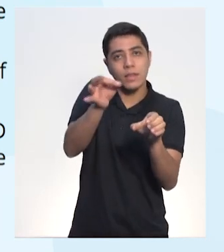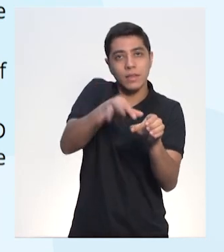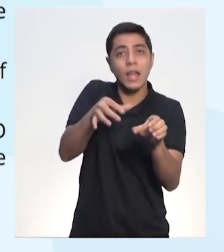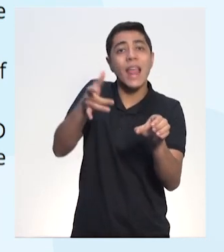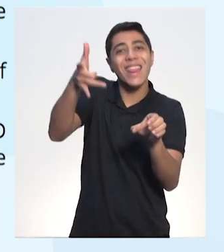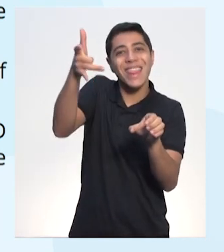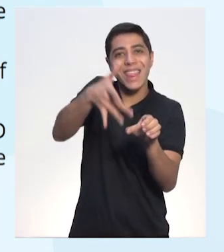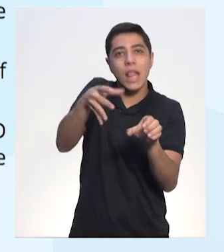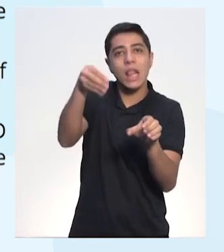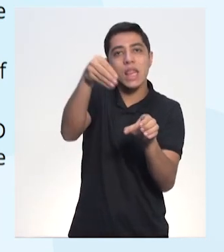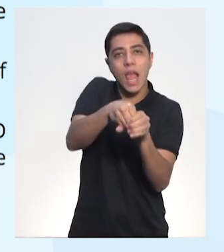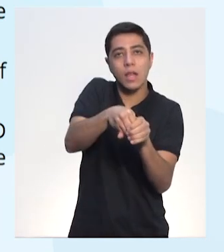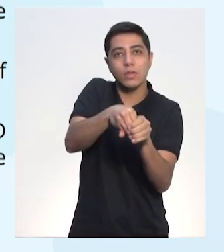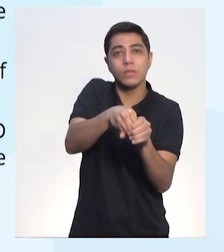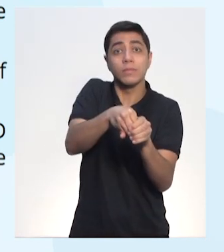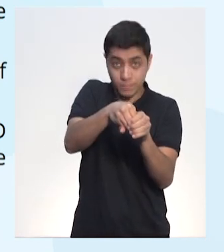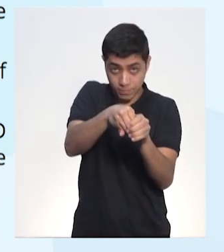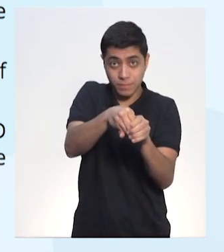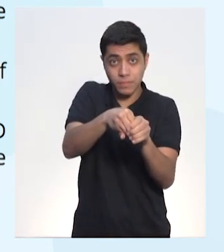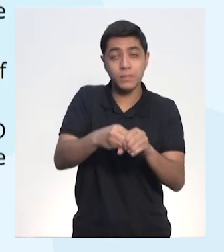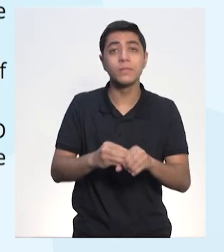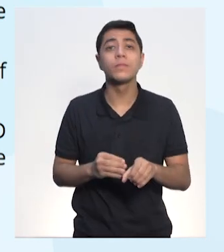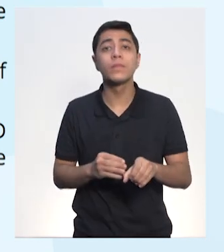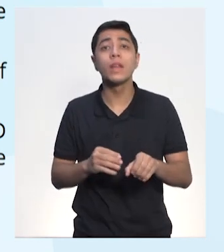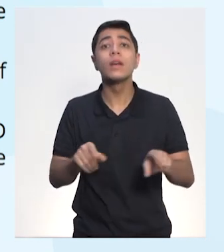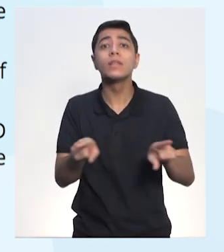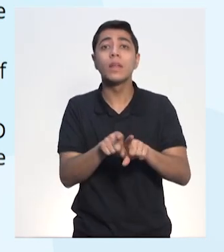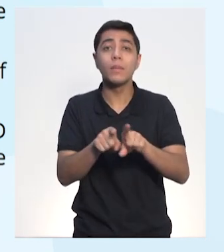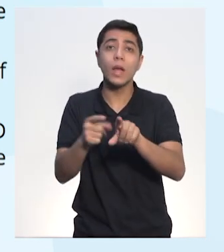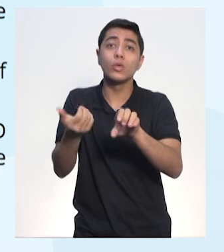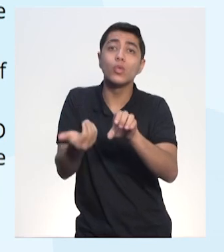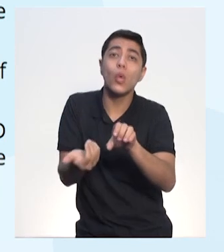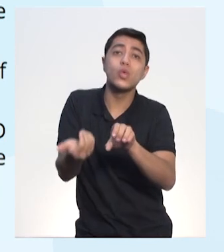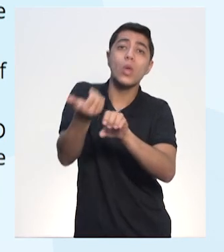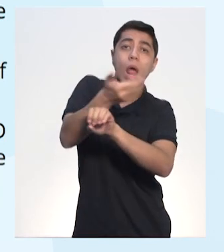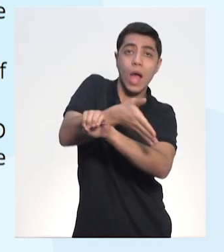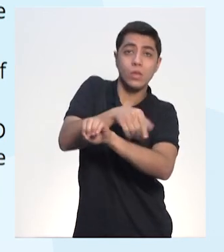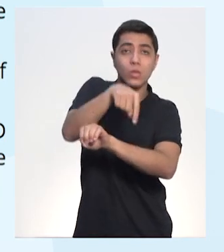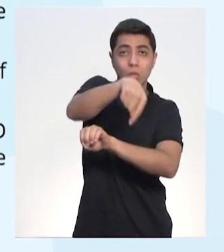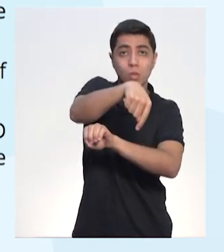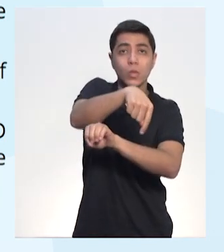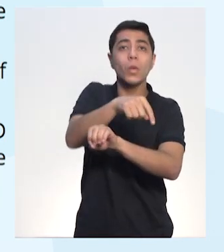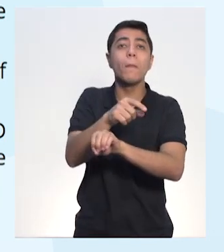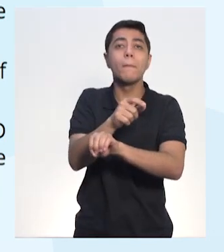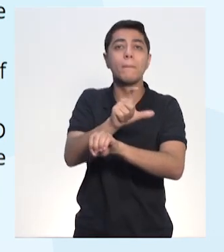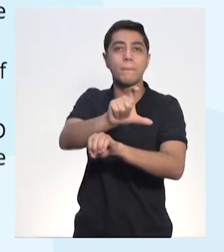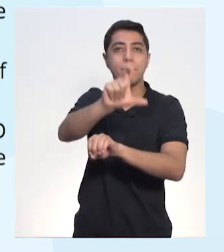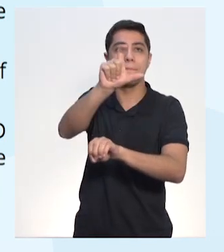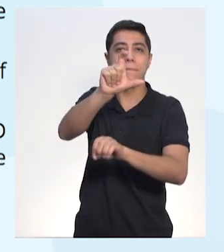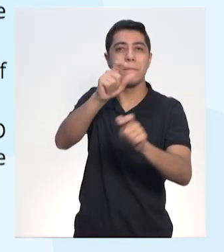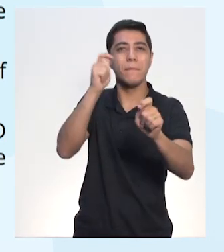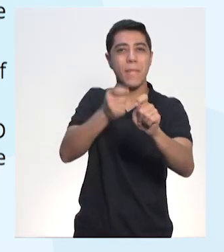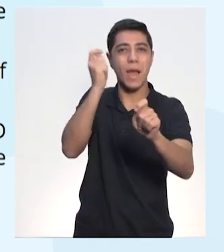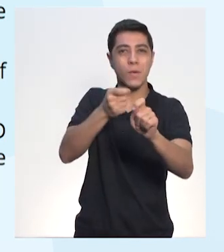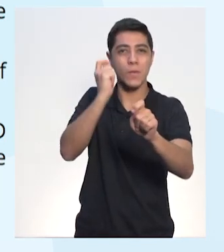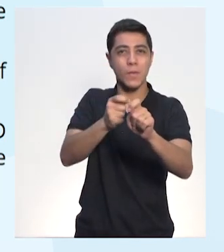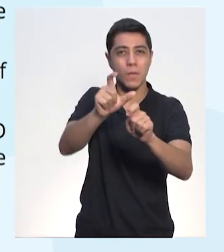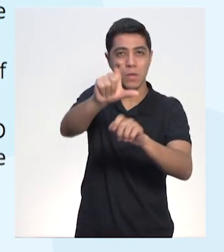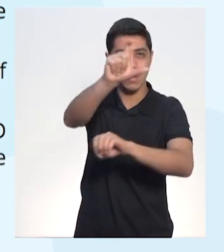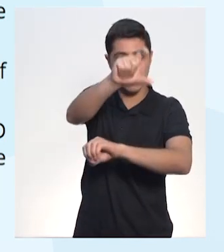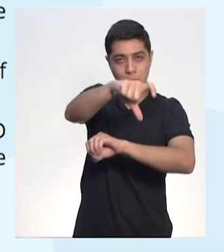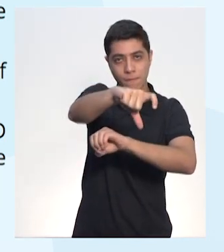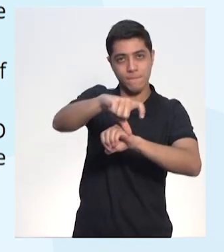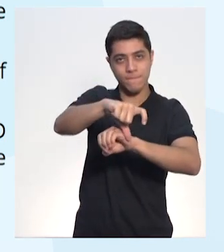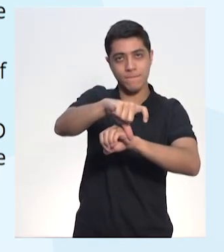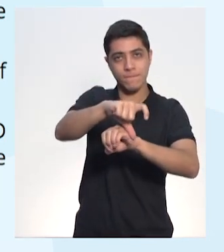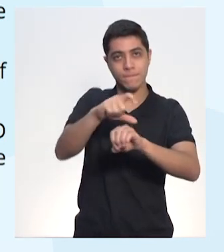opposite side. e metade do prego do lado oposto. Finally, it's time to test your experiment. Finalmente,